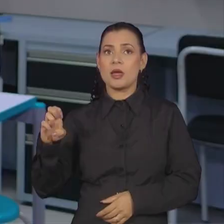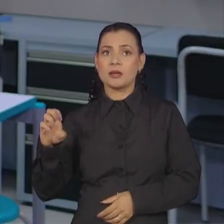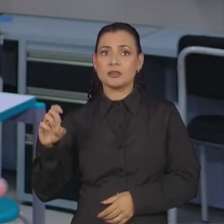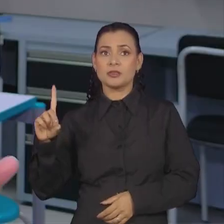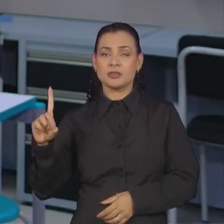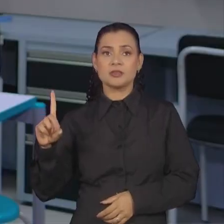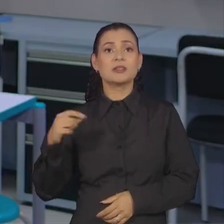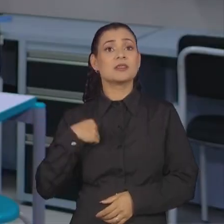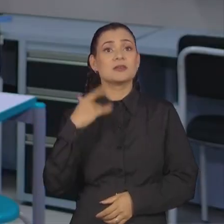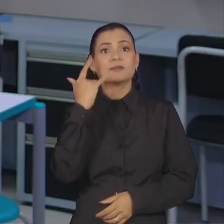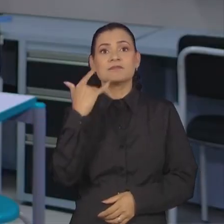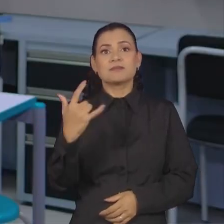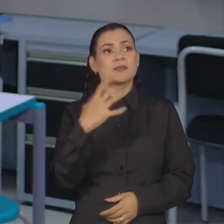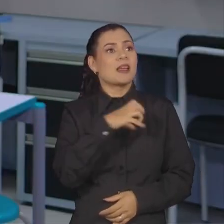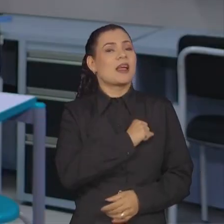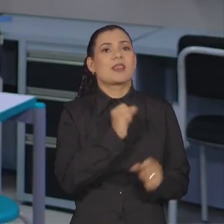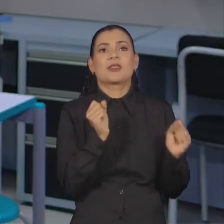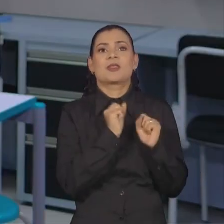atrai muito.